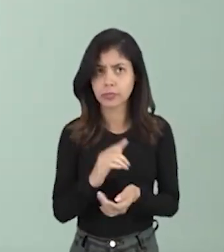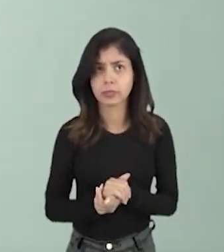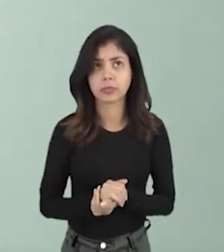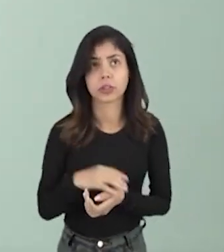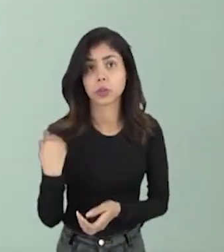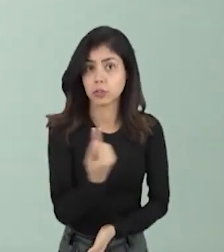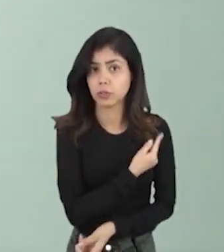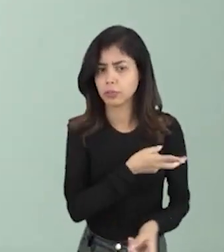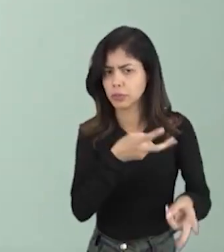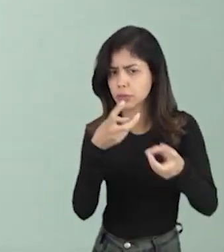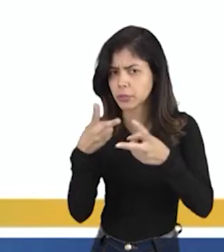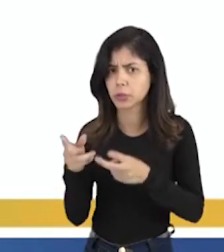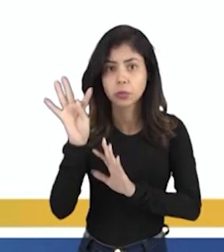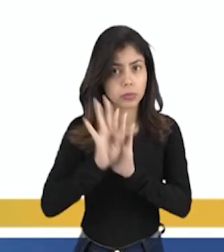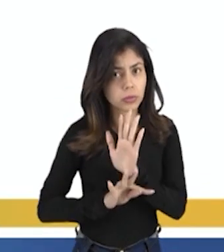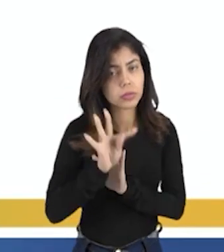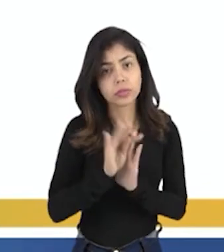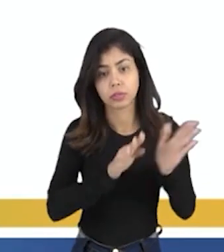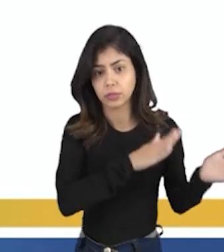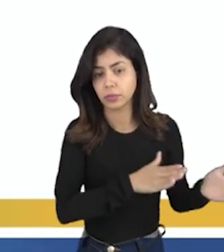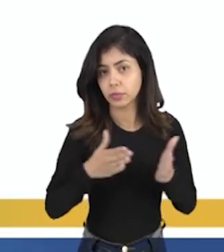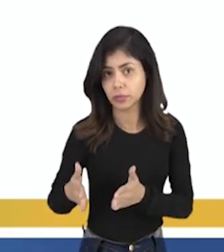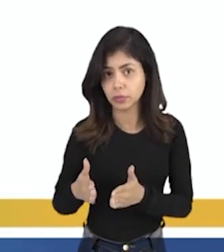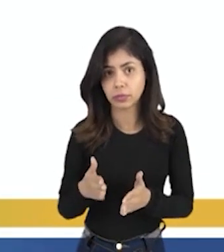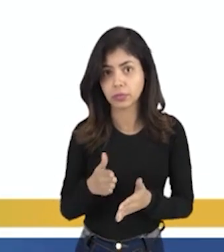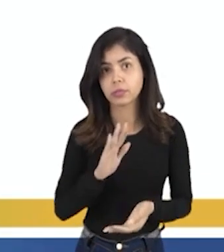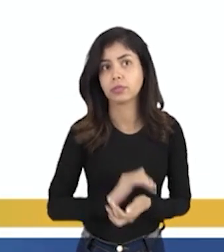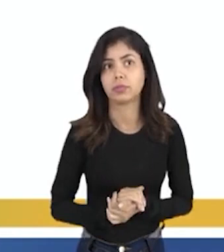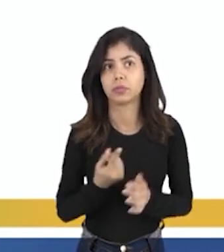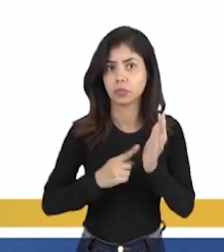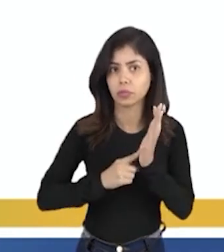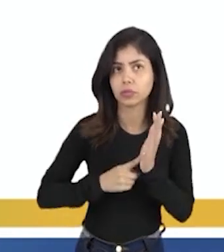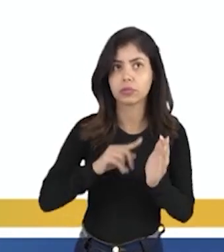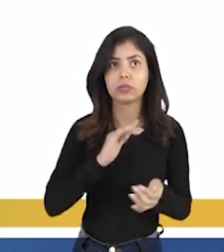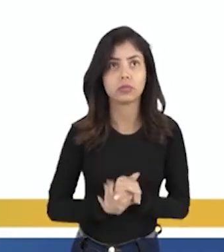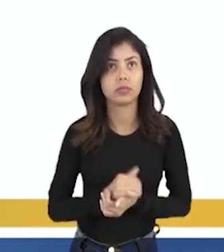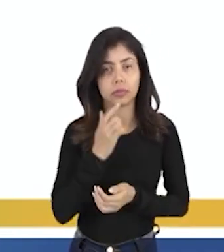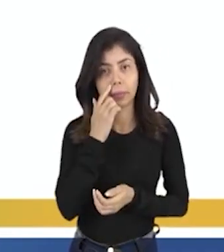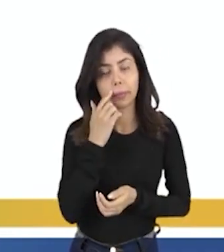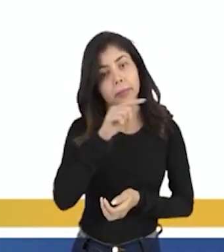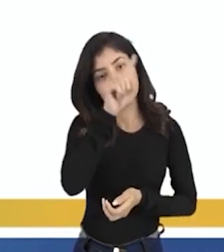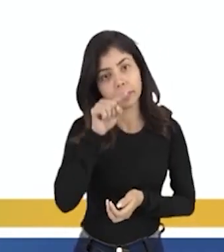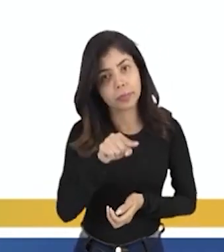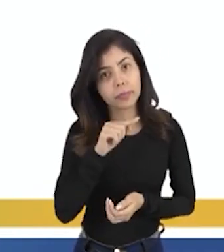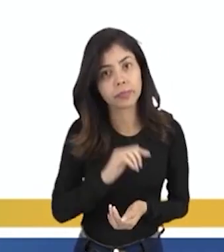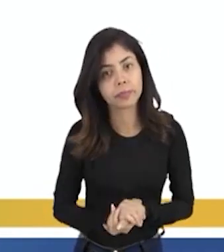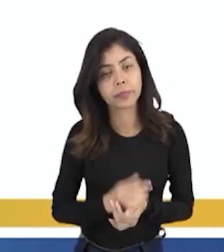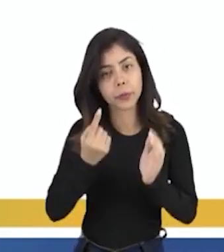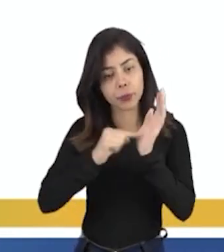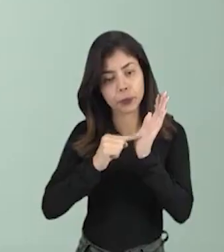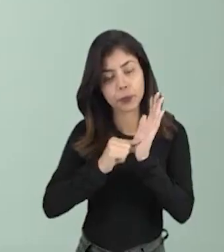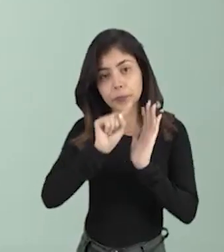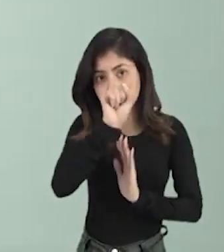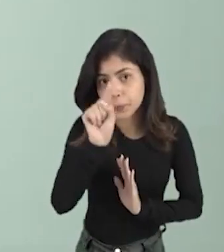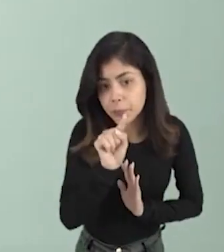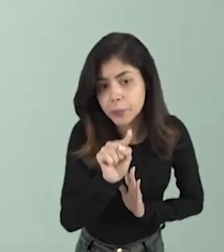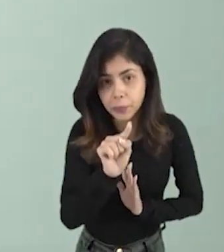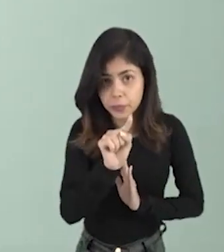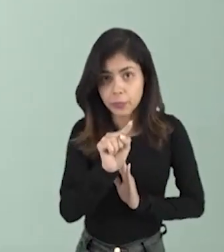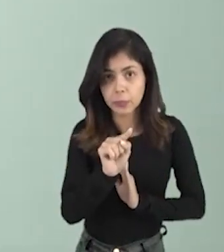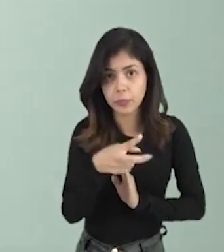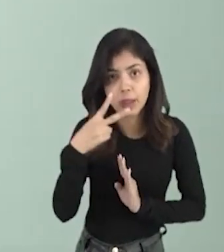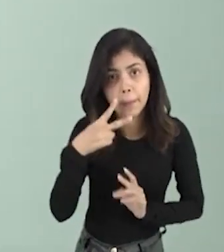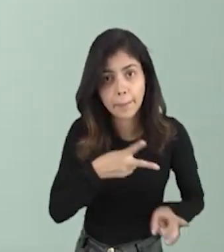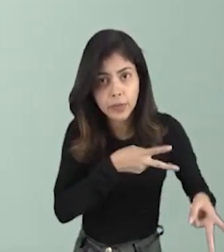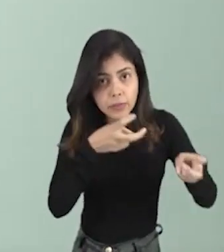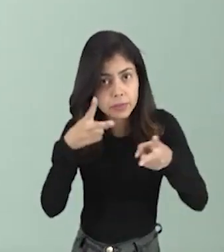E aqui nós vamos perceber nesse texto a partir da utilização dos pontos de interrogação. Esses pontos de interrogação, quando